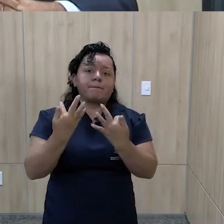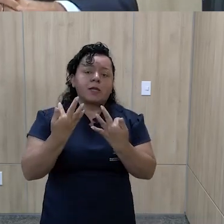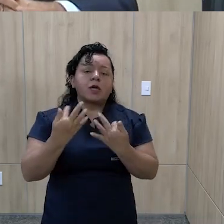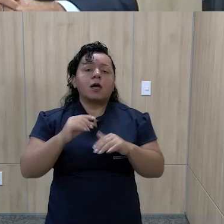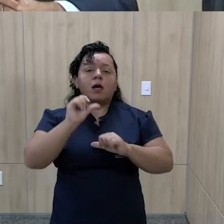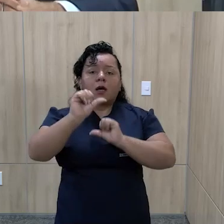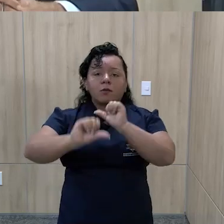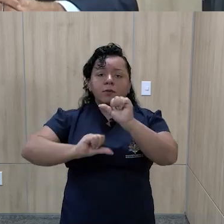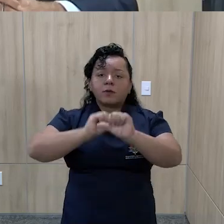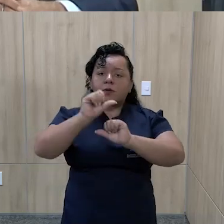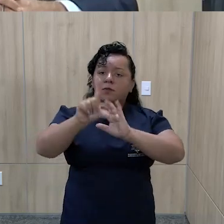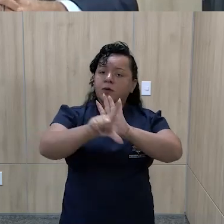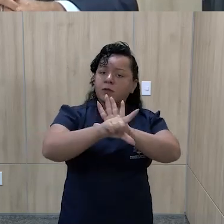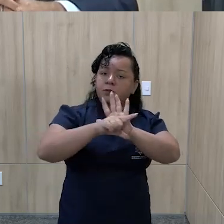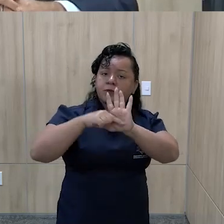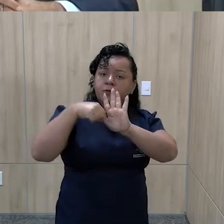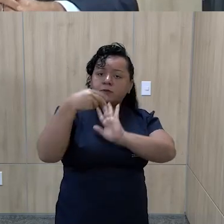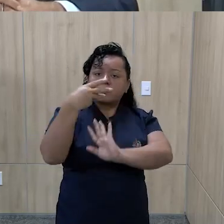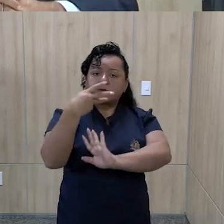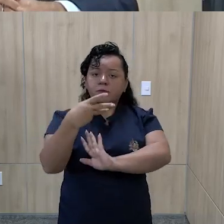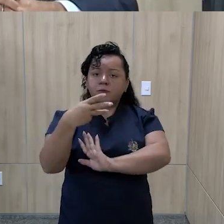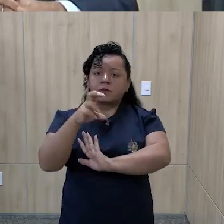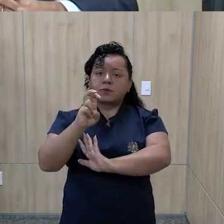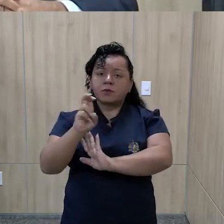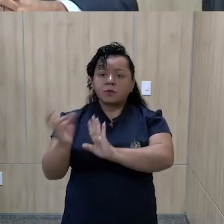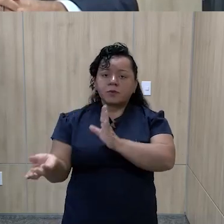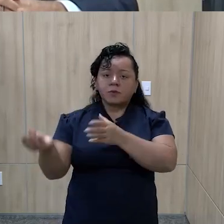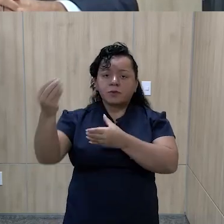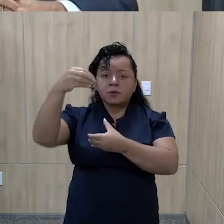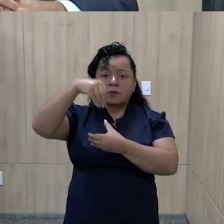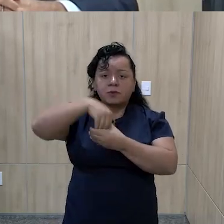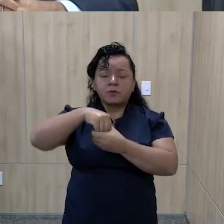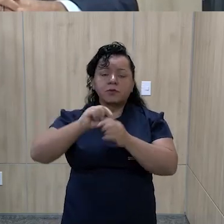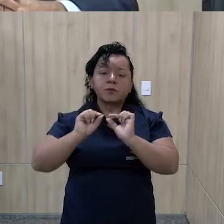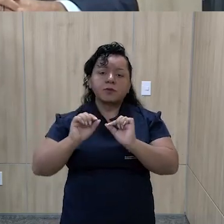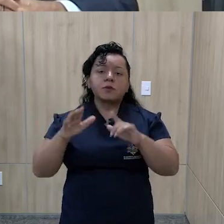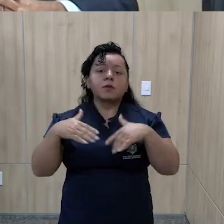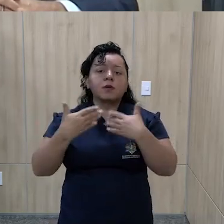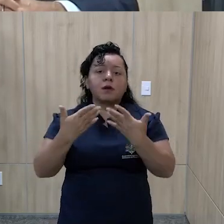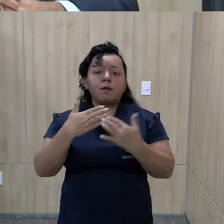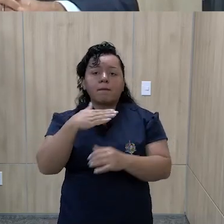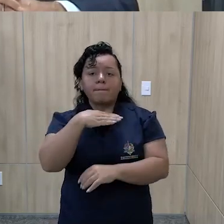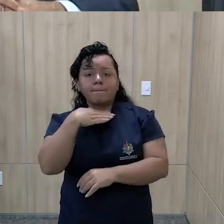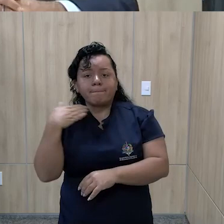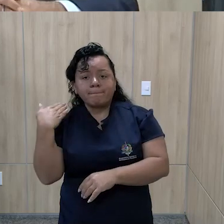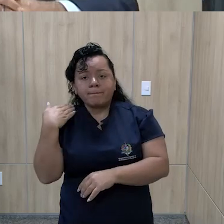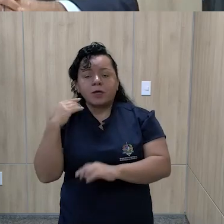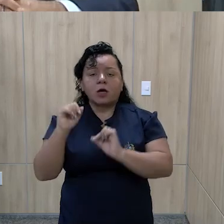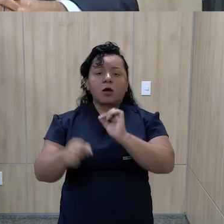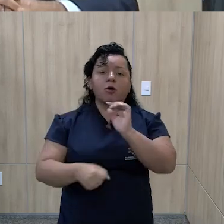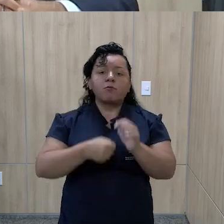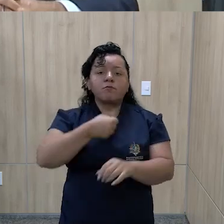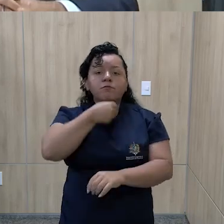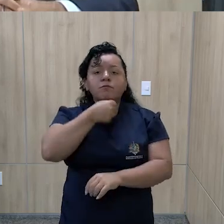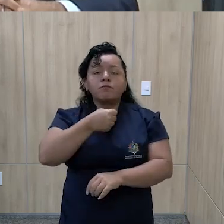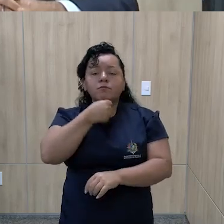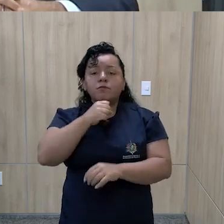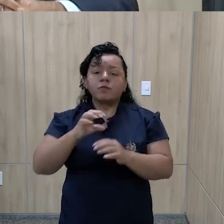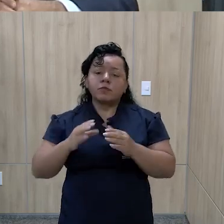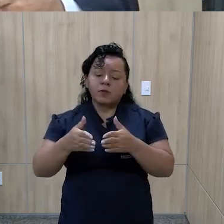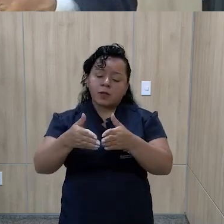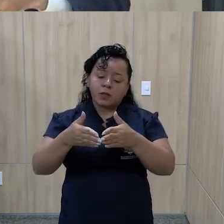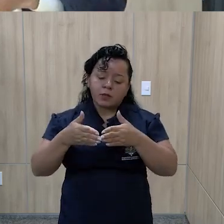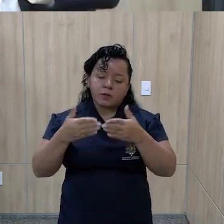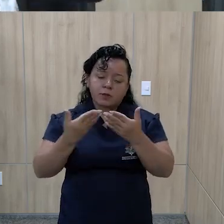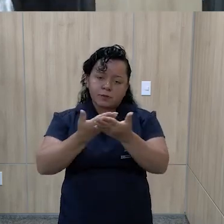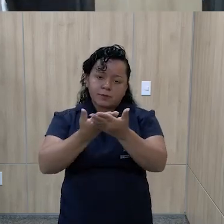dos avós alterar o artigo 135 para que seja incluído então em caso de falecimento dos avós essa licença ao